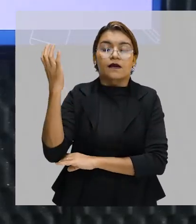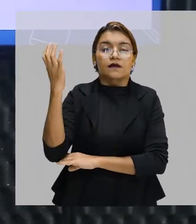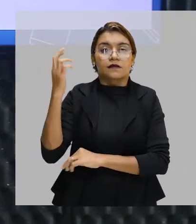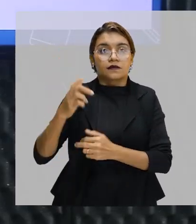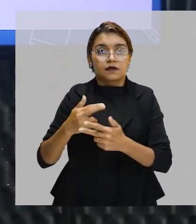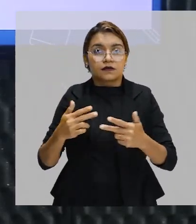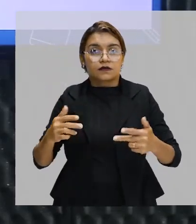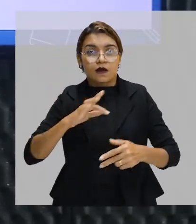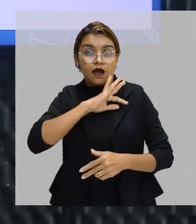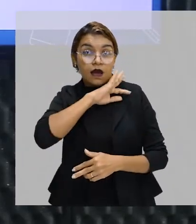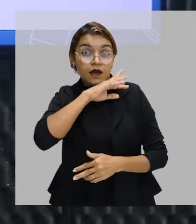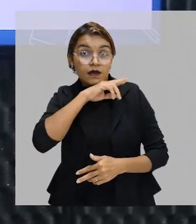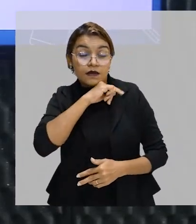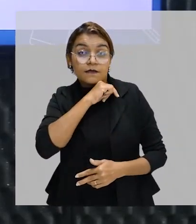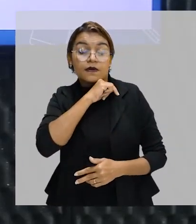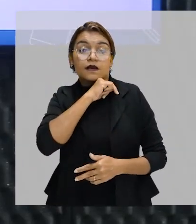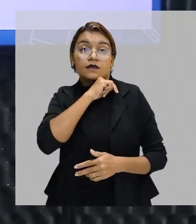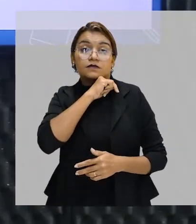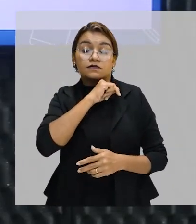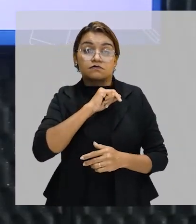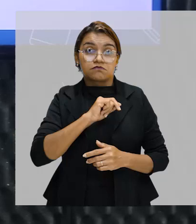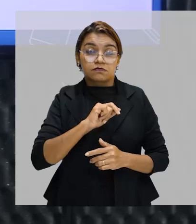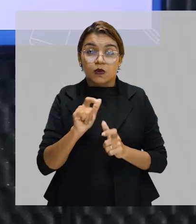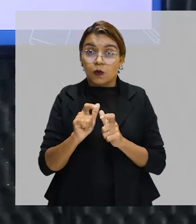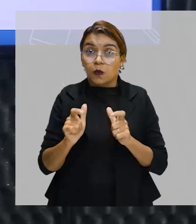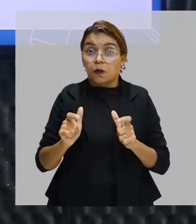animais, esse aumento